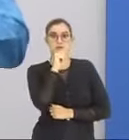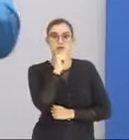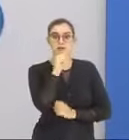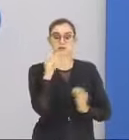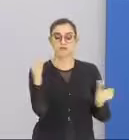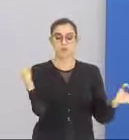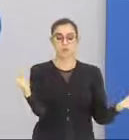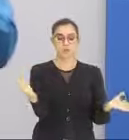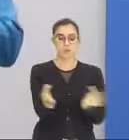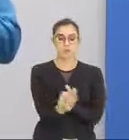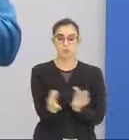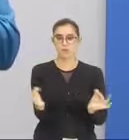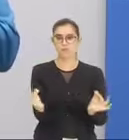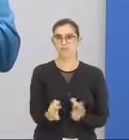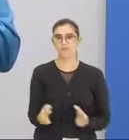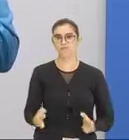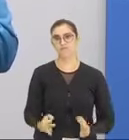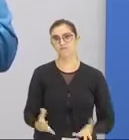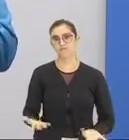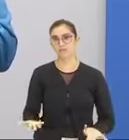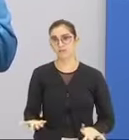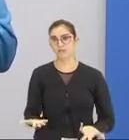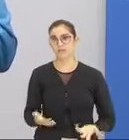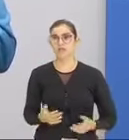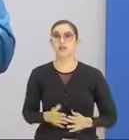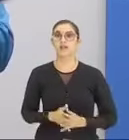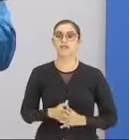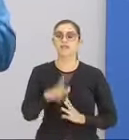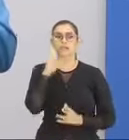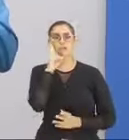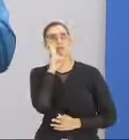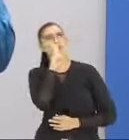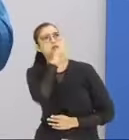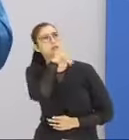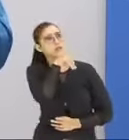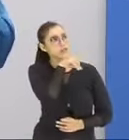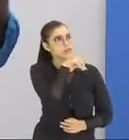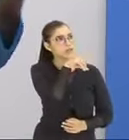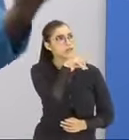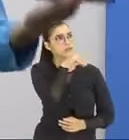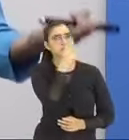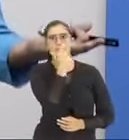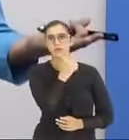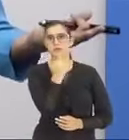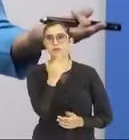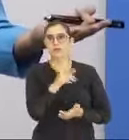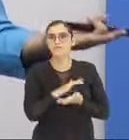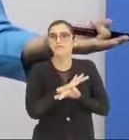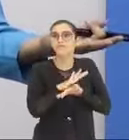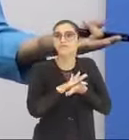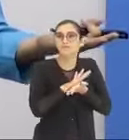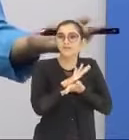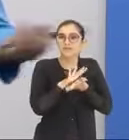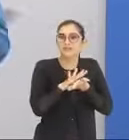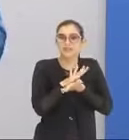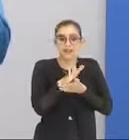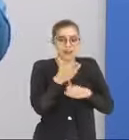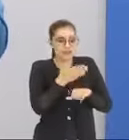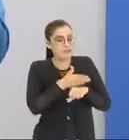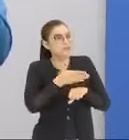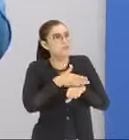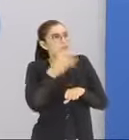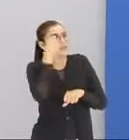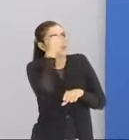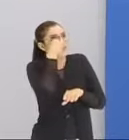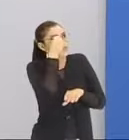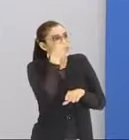perfeito. Senhores, claro que isso aí é uma visão direta de uma pessoa que não tem nada para que possa experimentar. Então ele falava